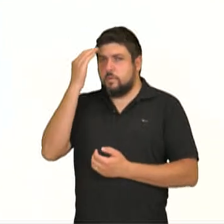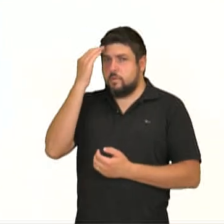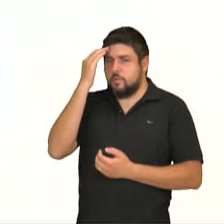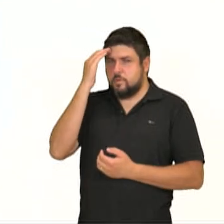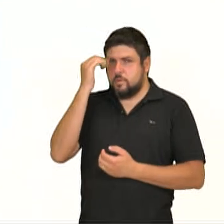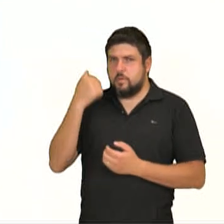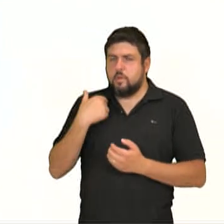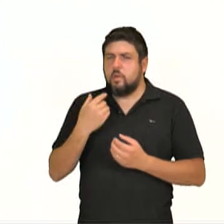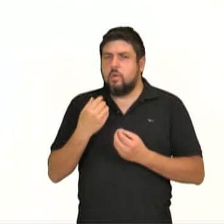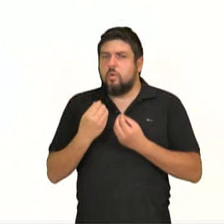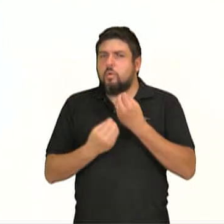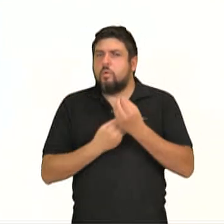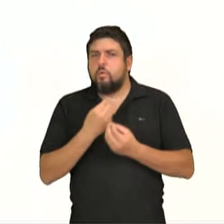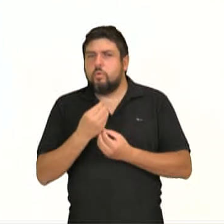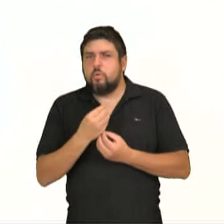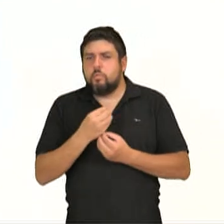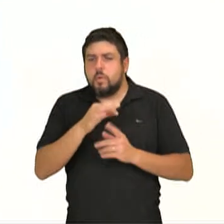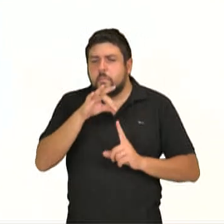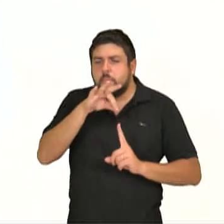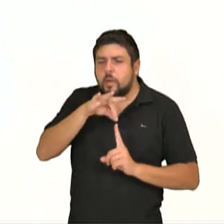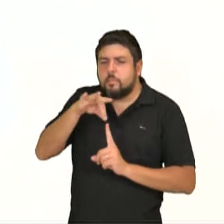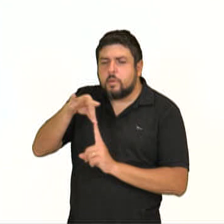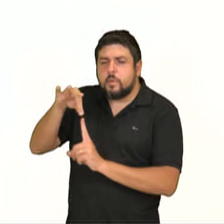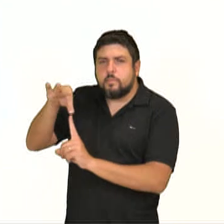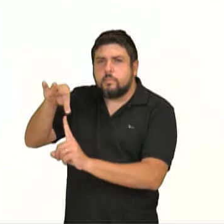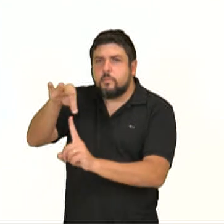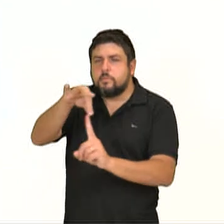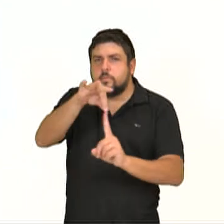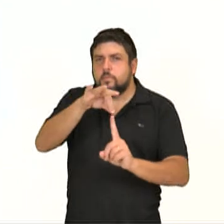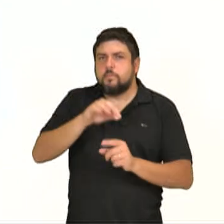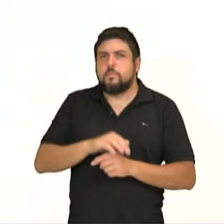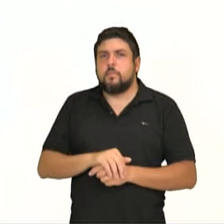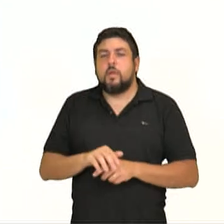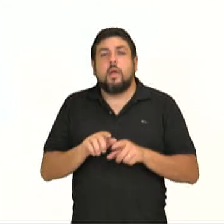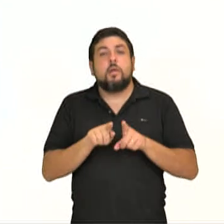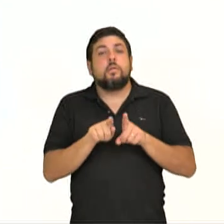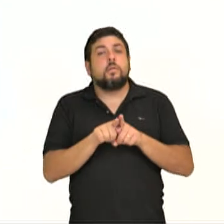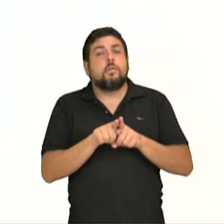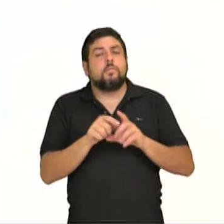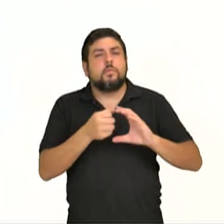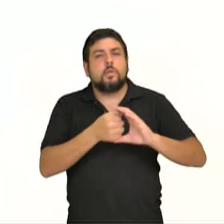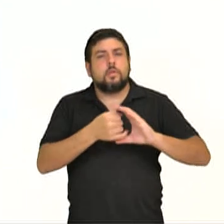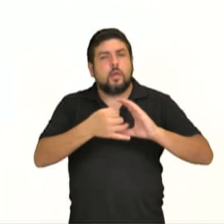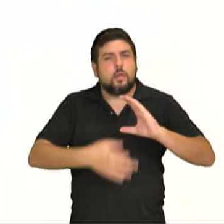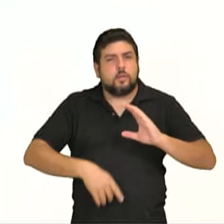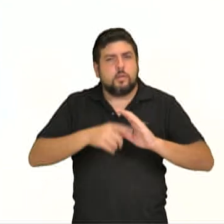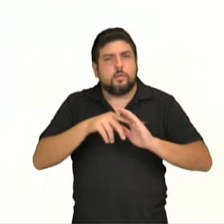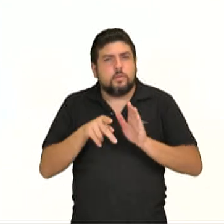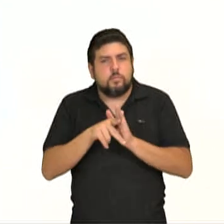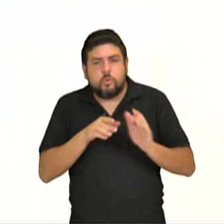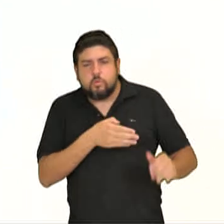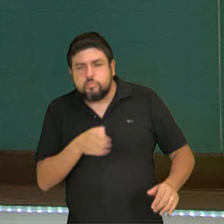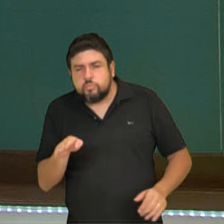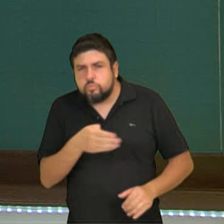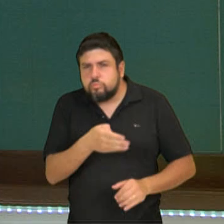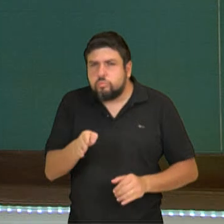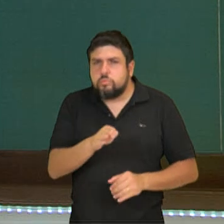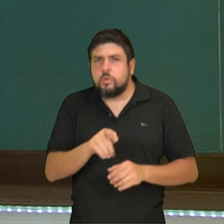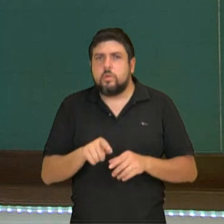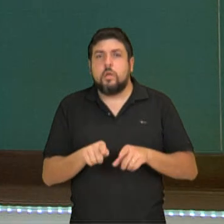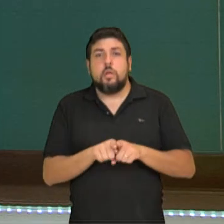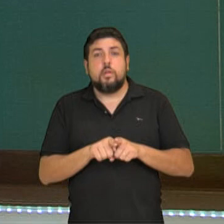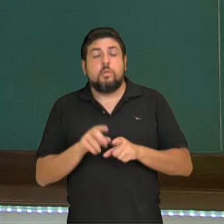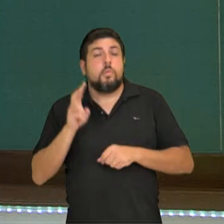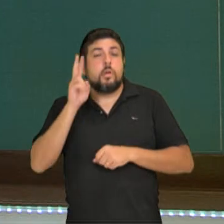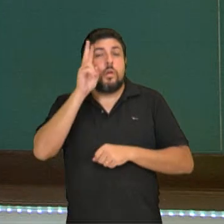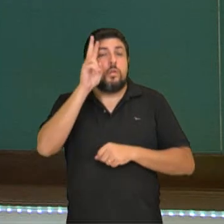orientação e os pontos de referência, identifique as características da orientação, assim como as suas transformações